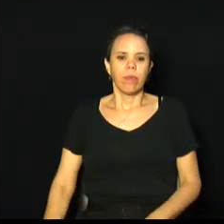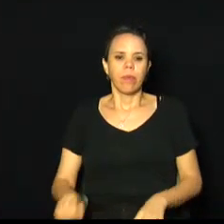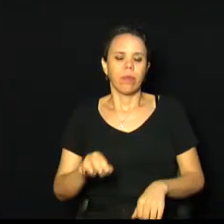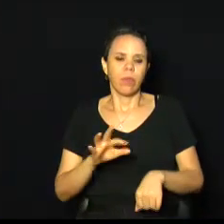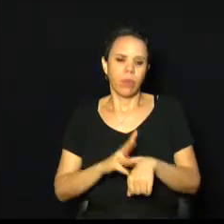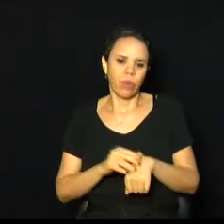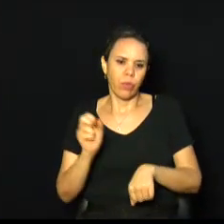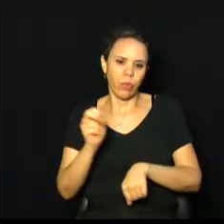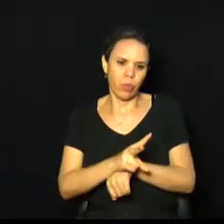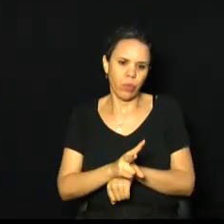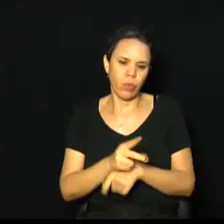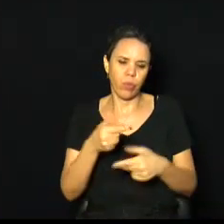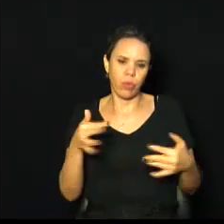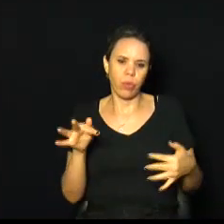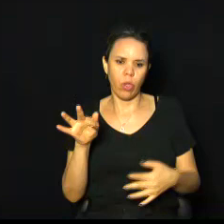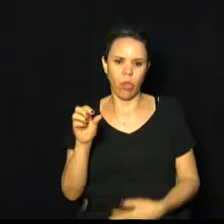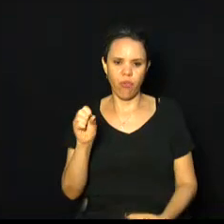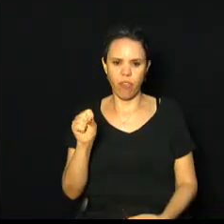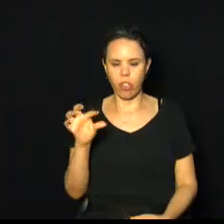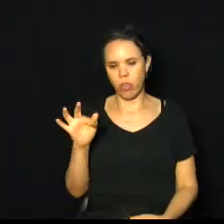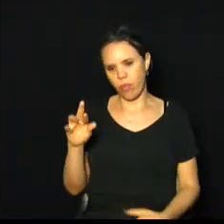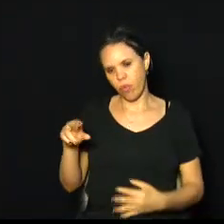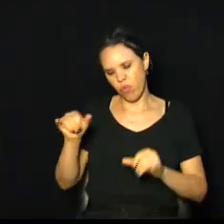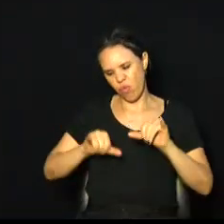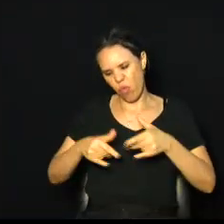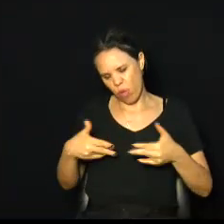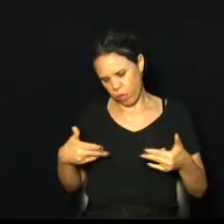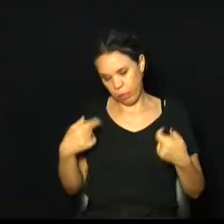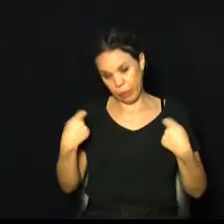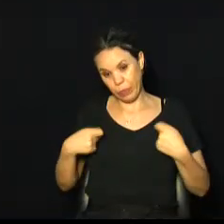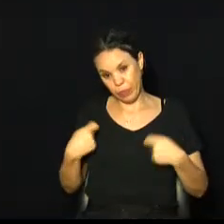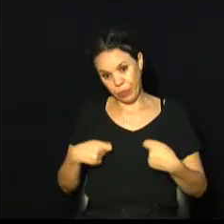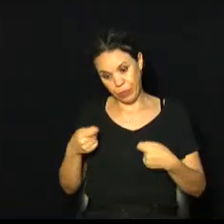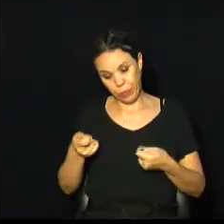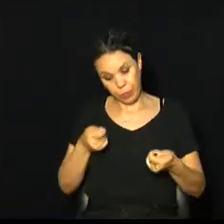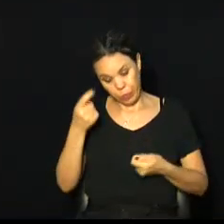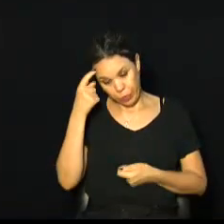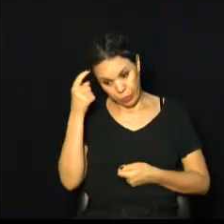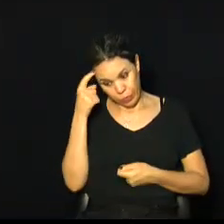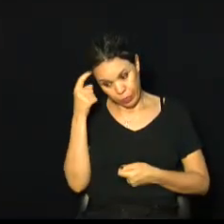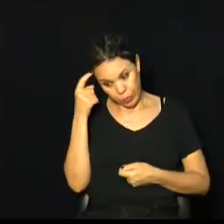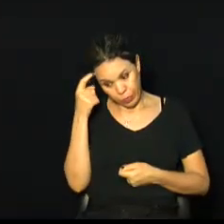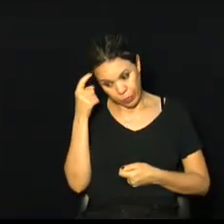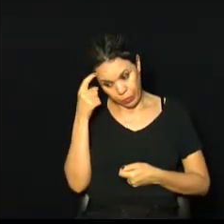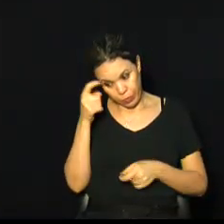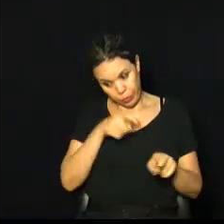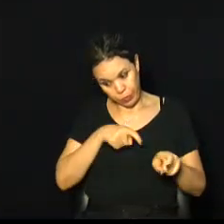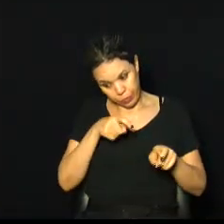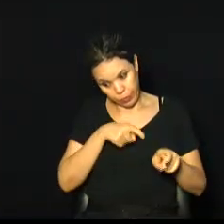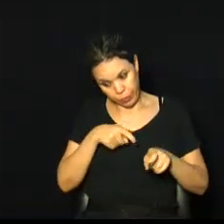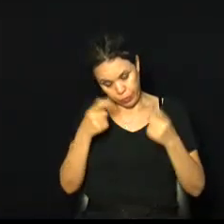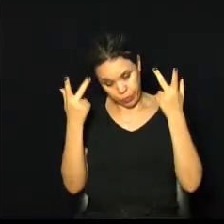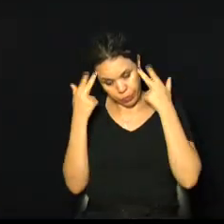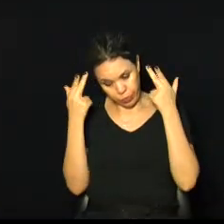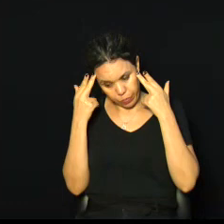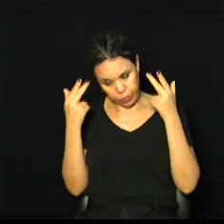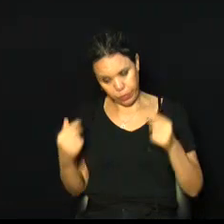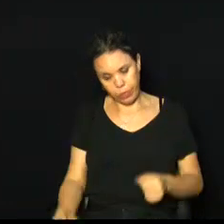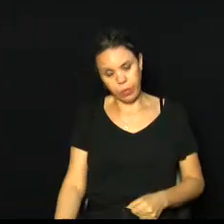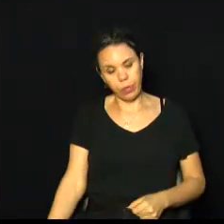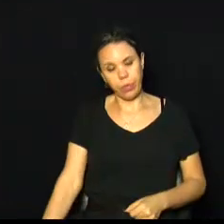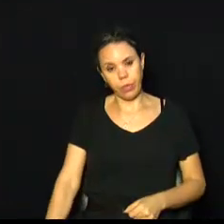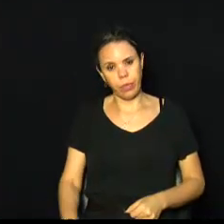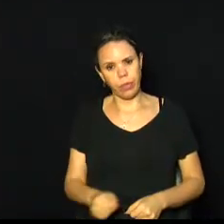nitrogênio e contamina fósforo. Então, eu preciso concretamente pensar na agricultura orgânica, na